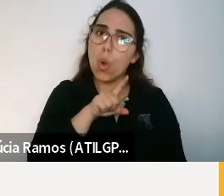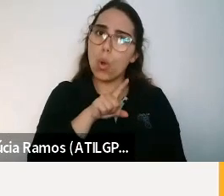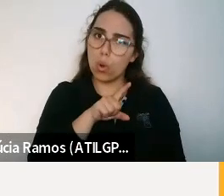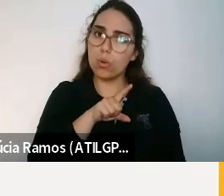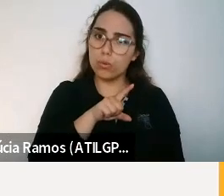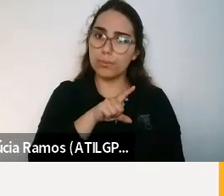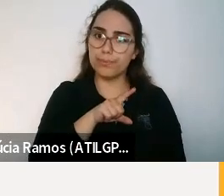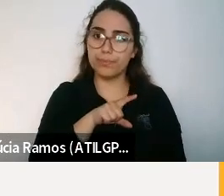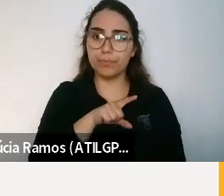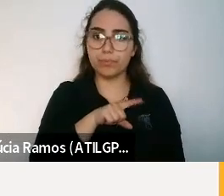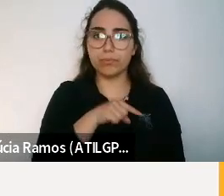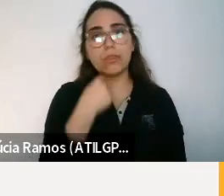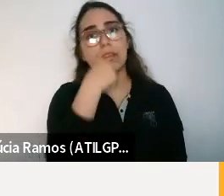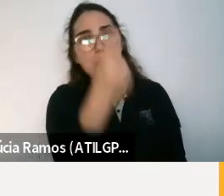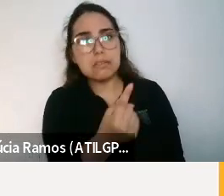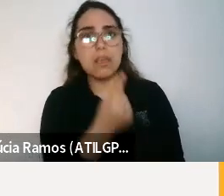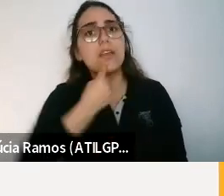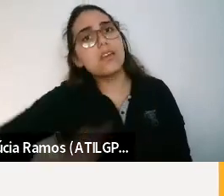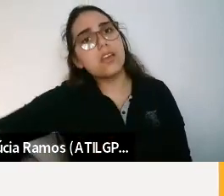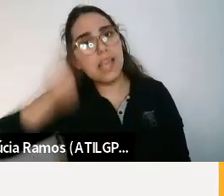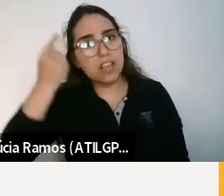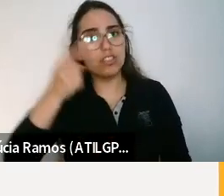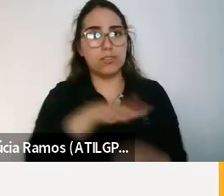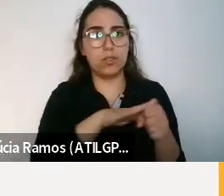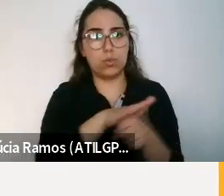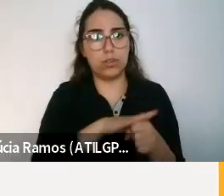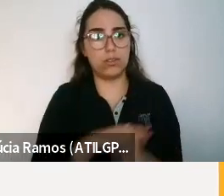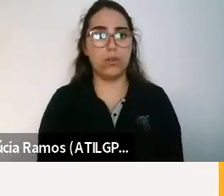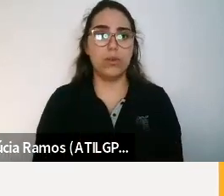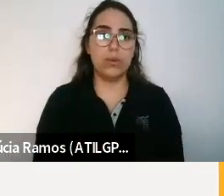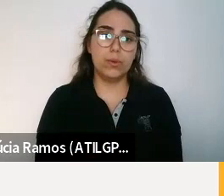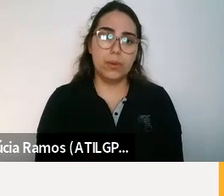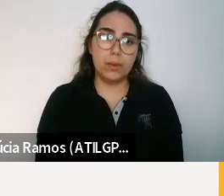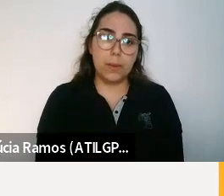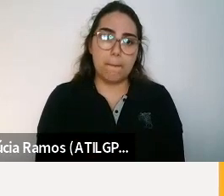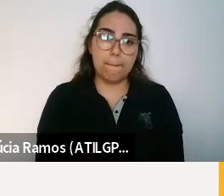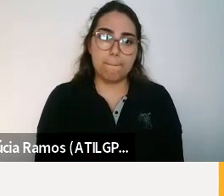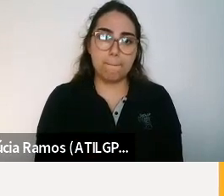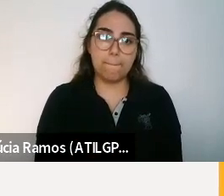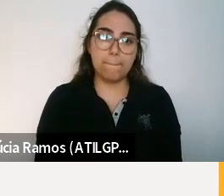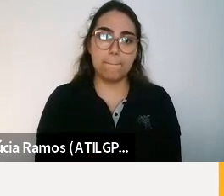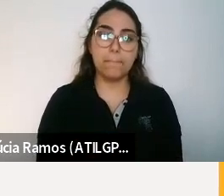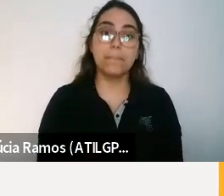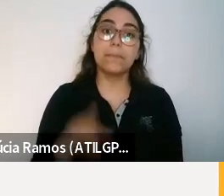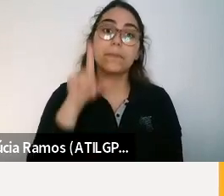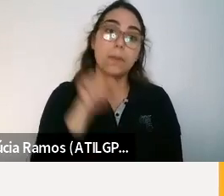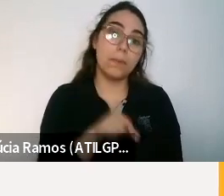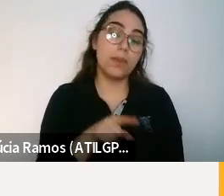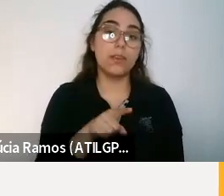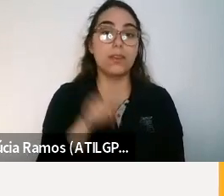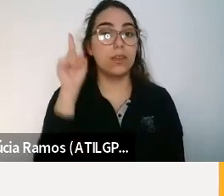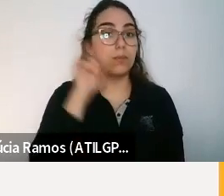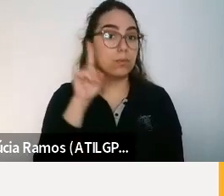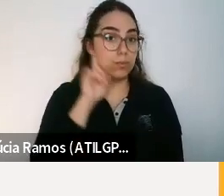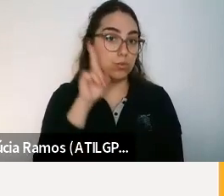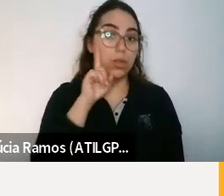denunciando este tipo, de situações. Também é importante, obviamente, o trabalho com